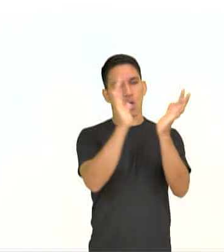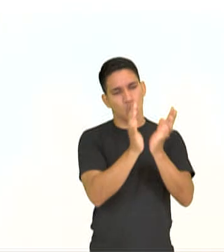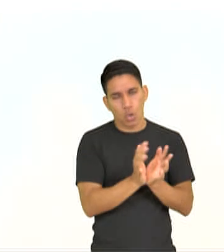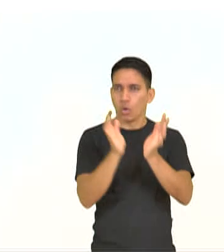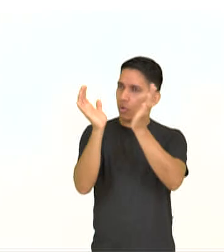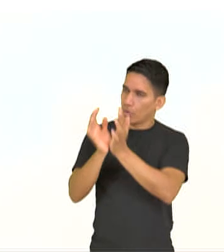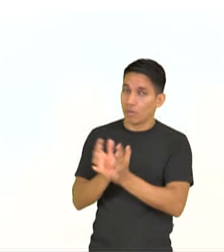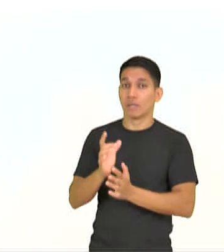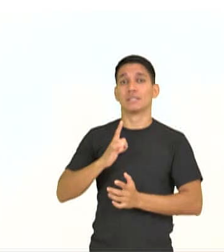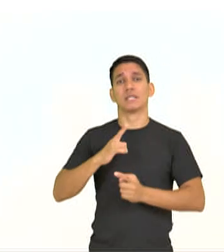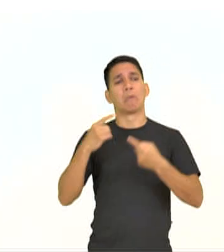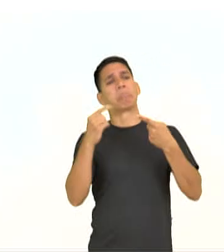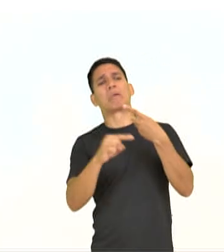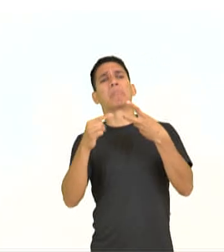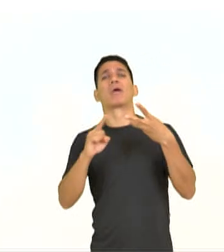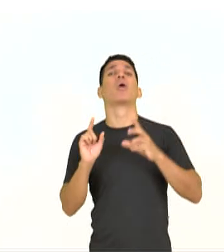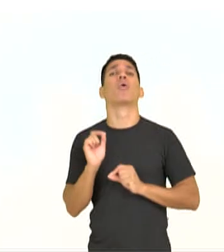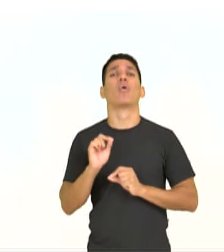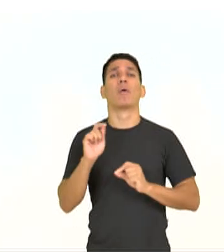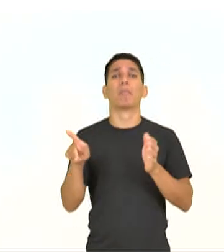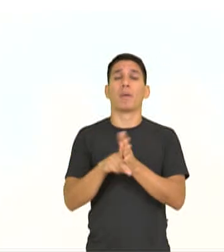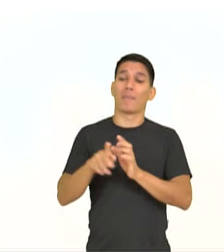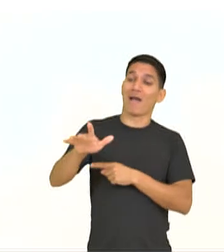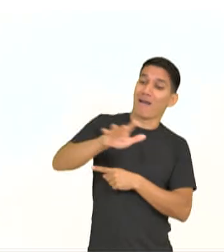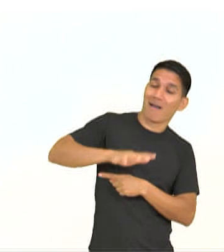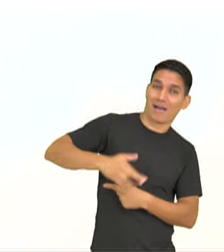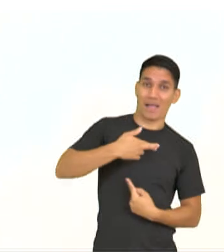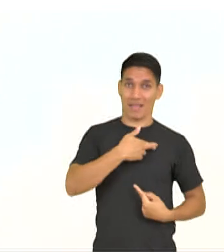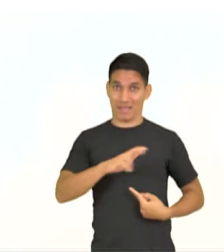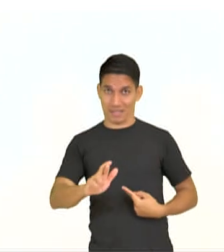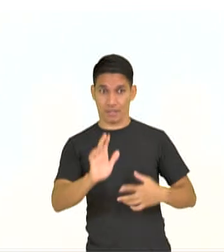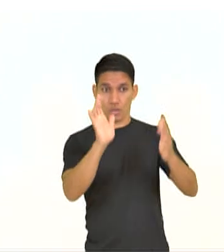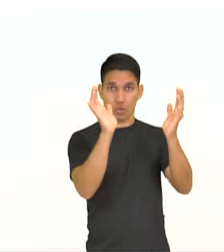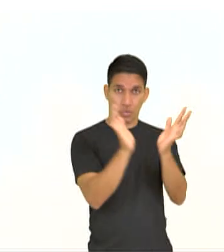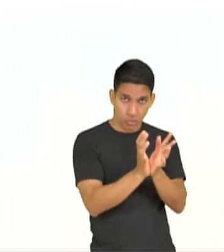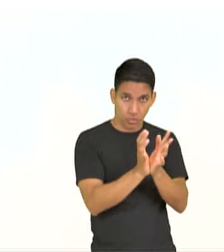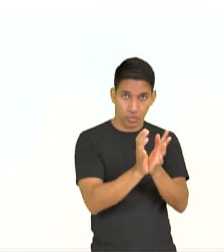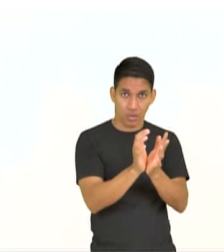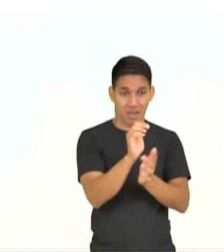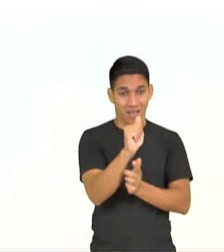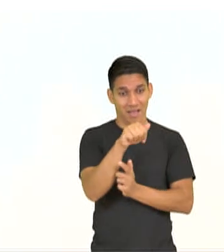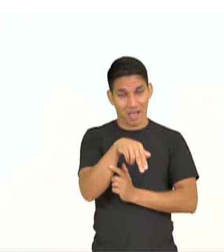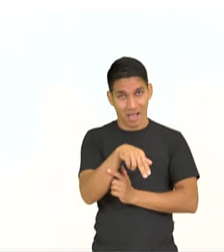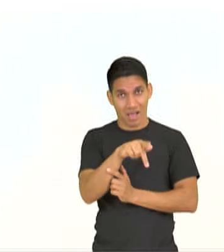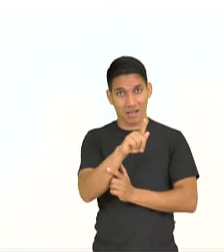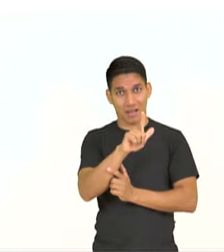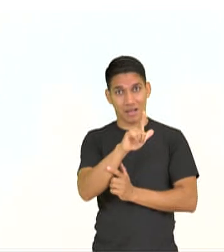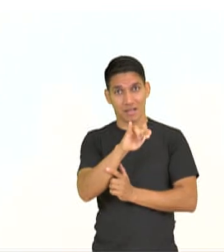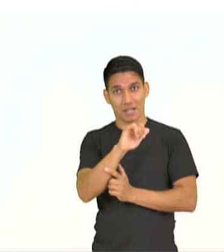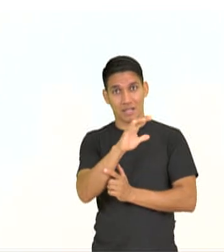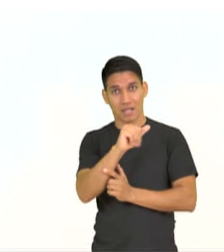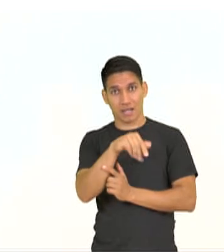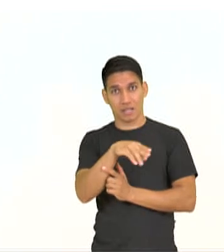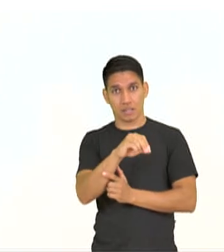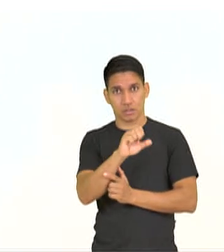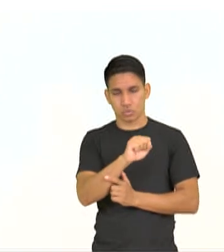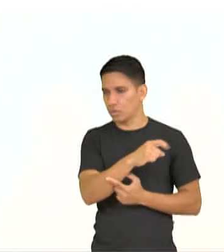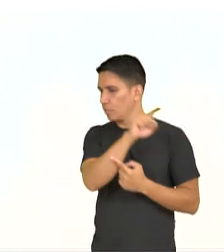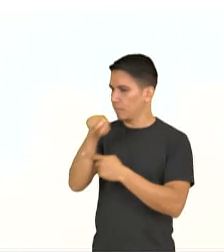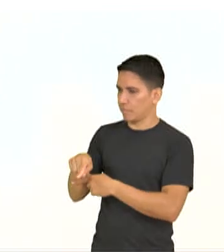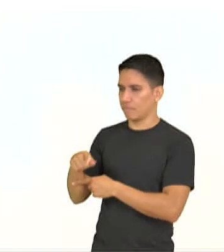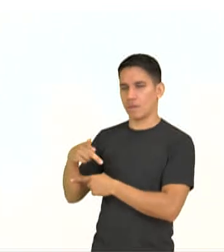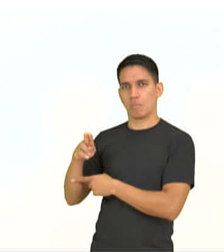divergências, elas vão estar no campo religioso entre um grupo de anglicanos versus puritanos, e